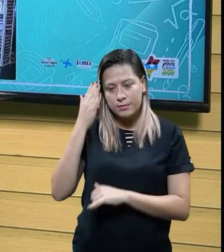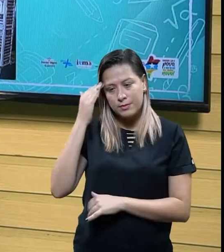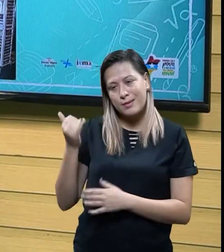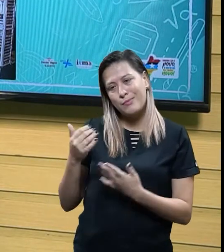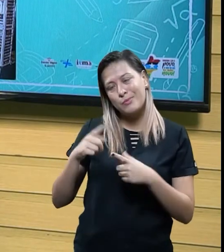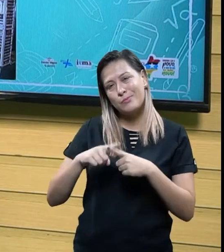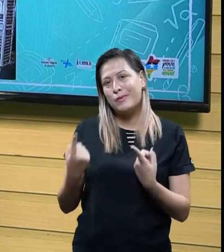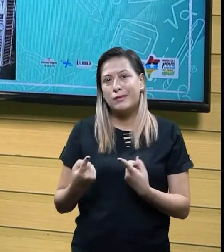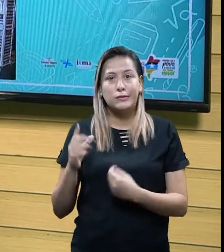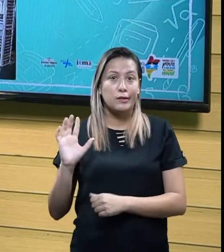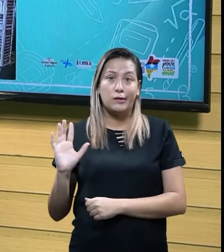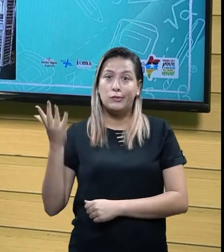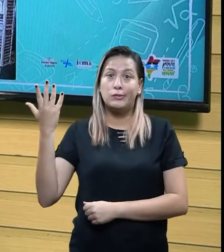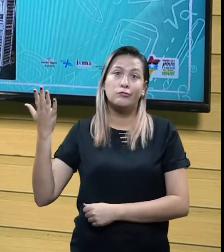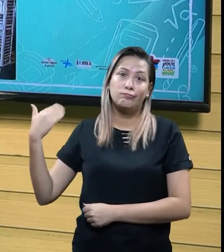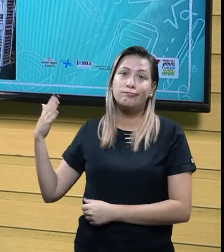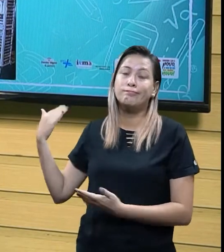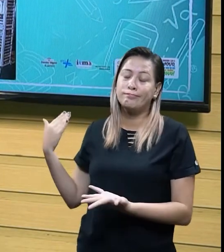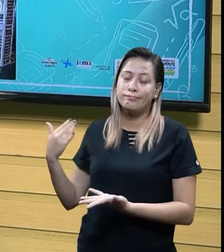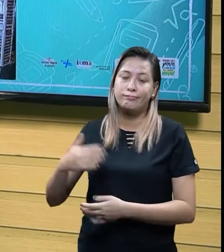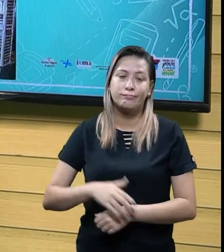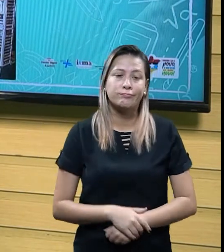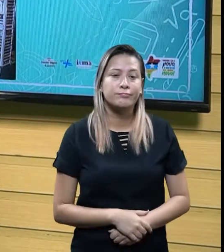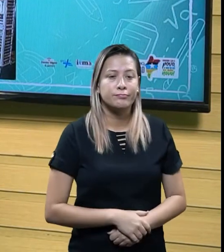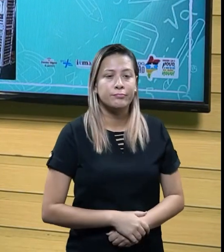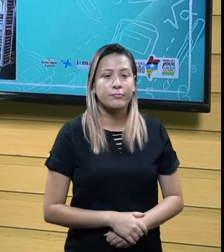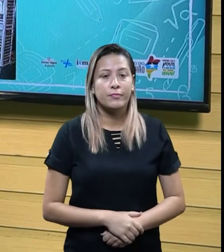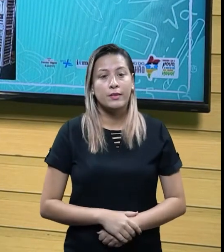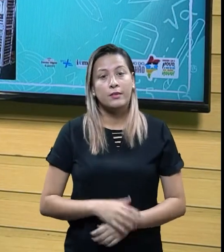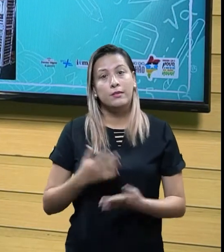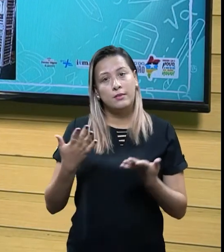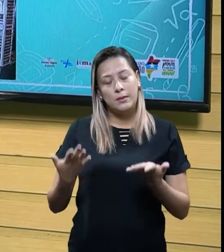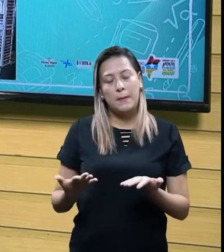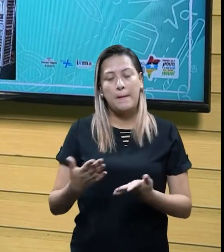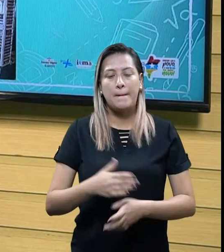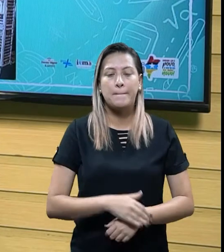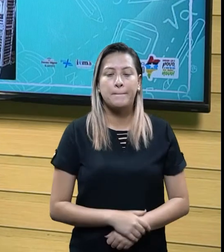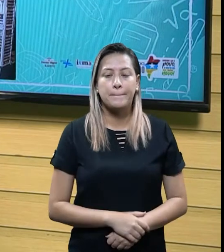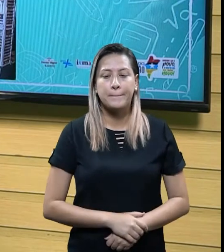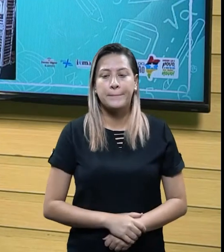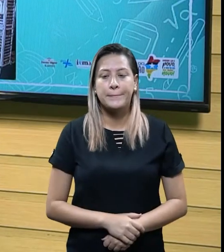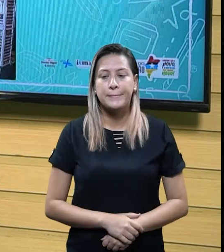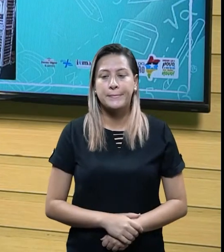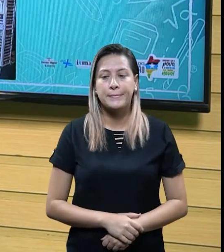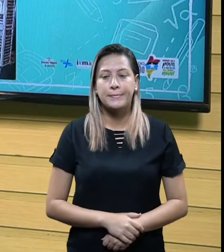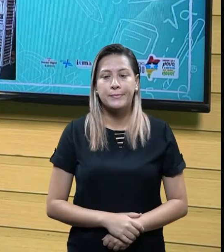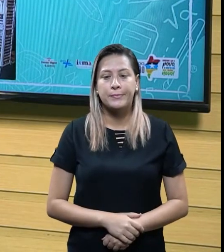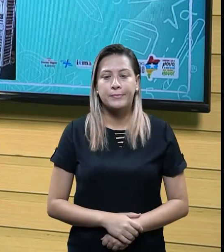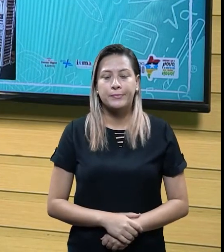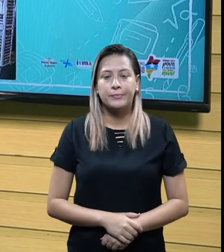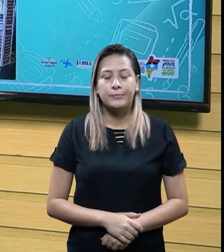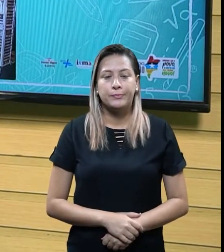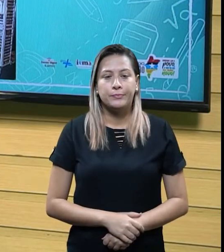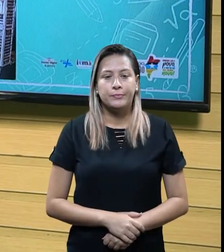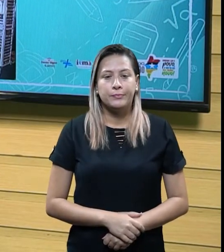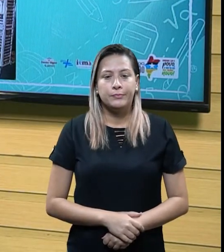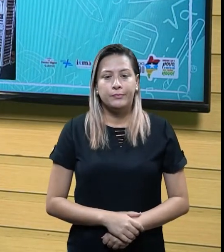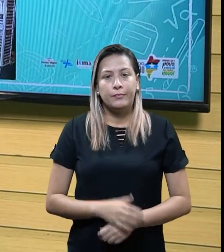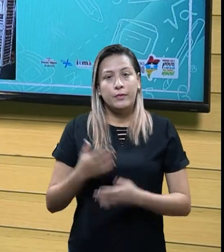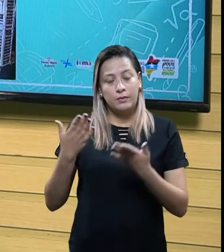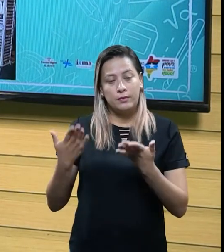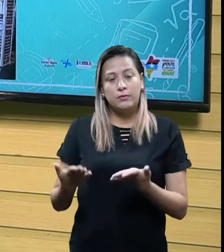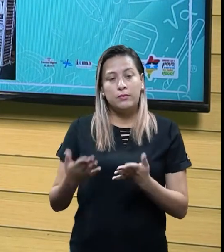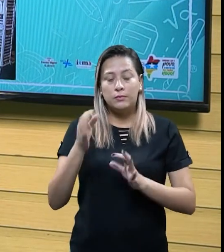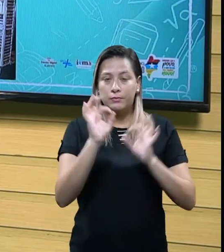decodificar, já tinha ocorrido. E para combater isso, para se contrapor a esse tipo